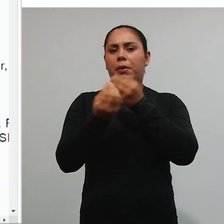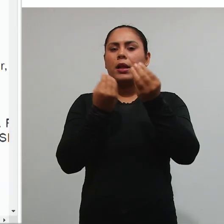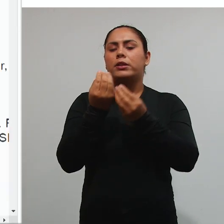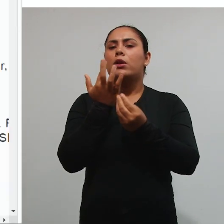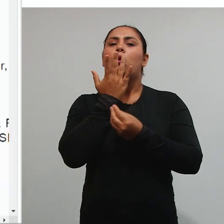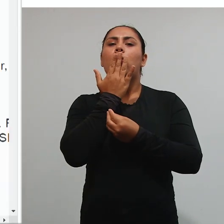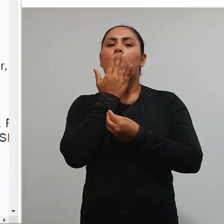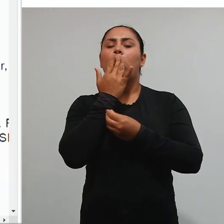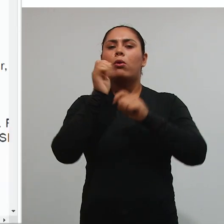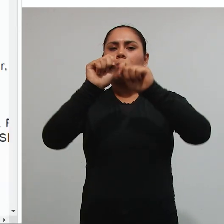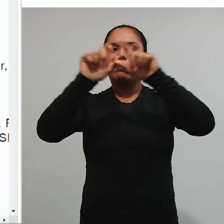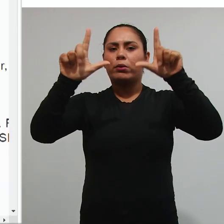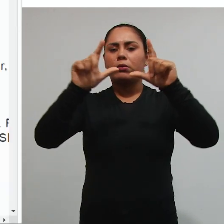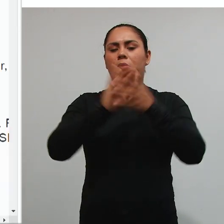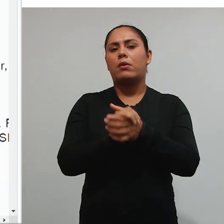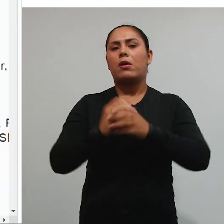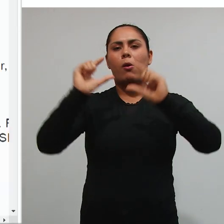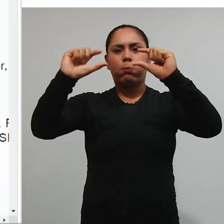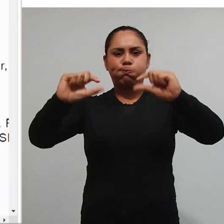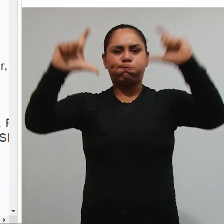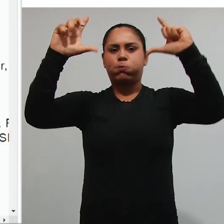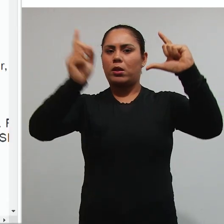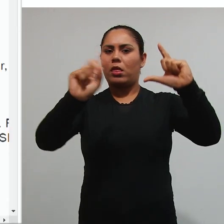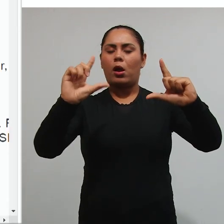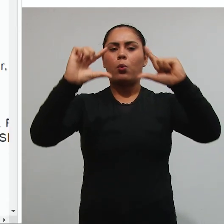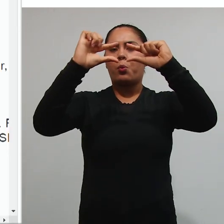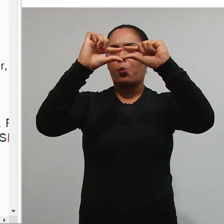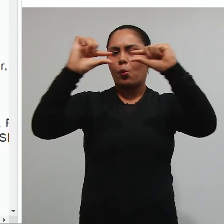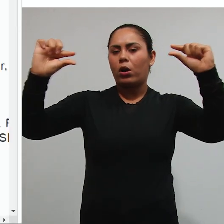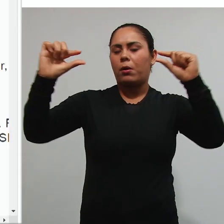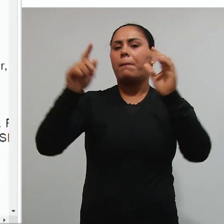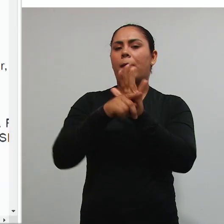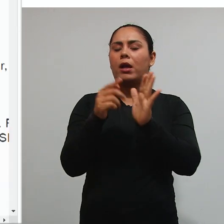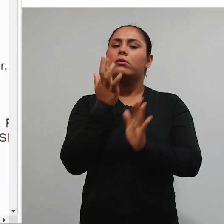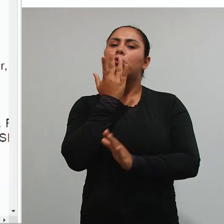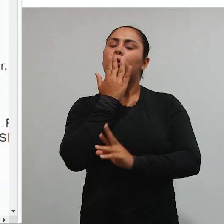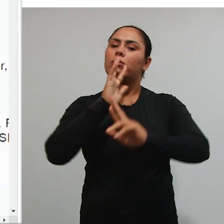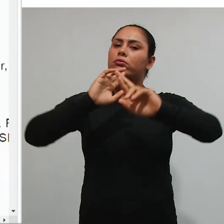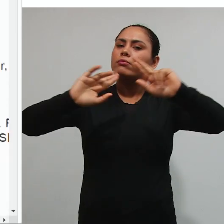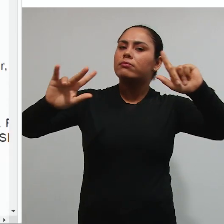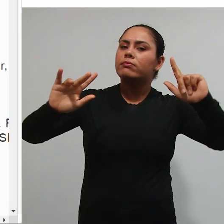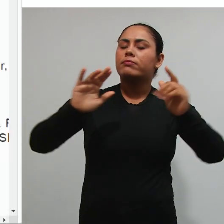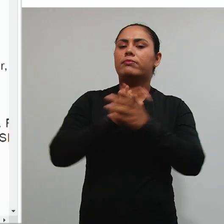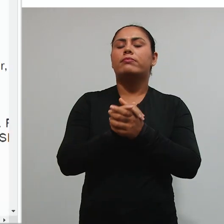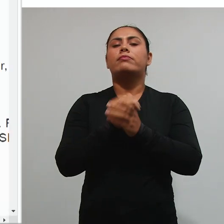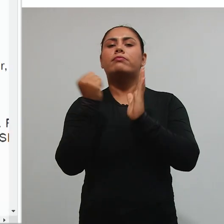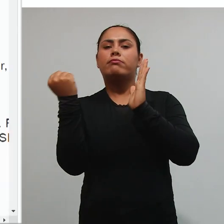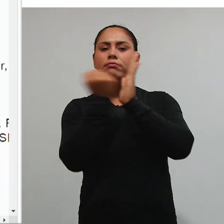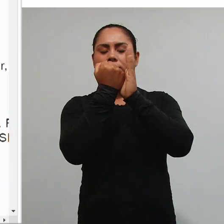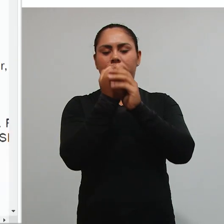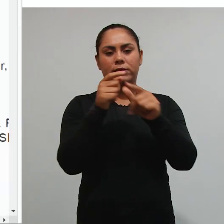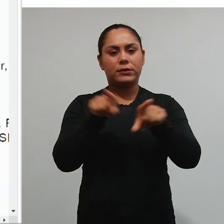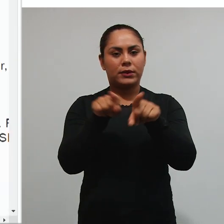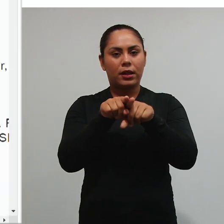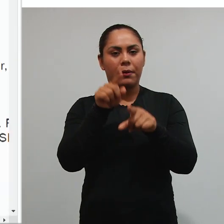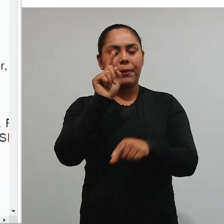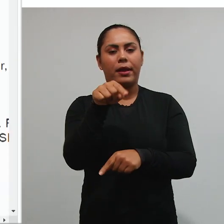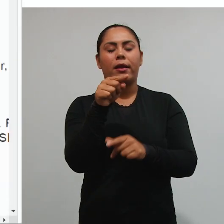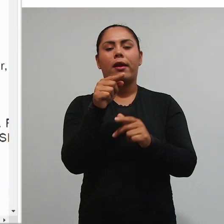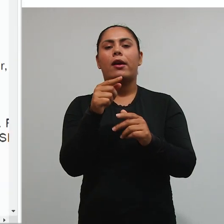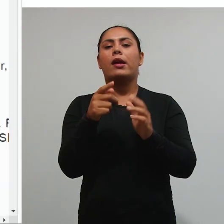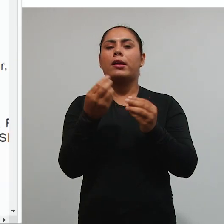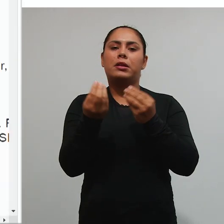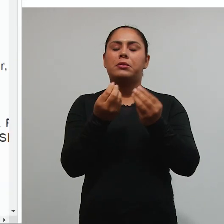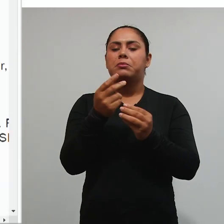negrito, não são maiúsculas, é só negrito. As informações advindas